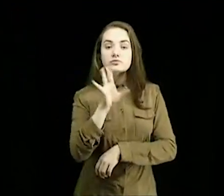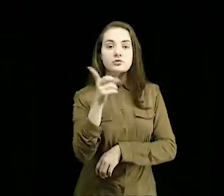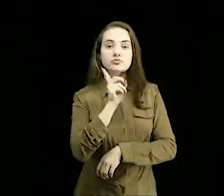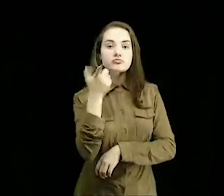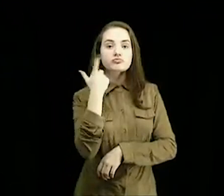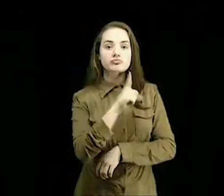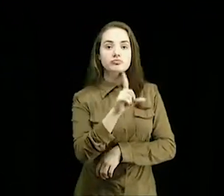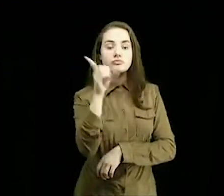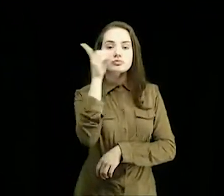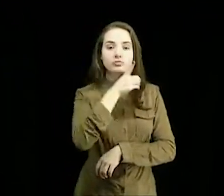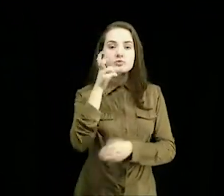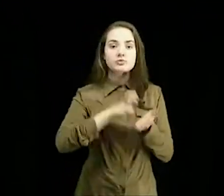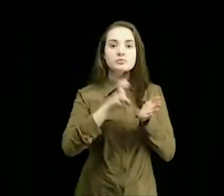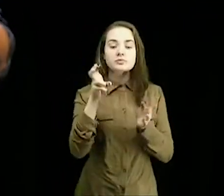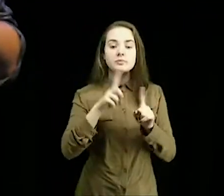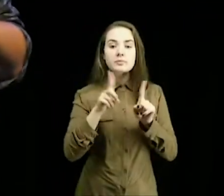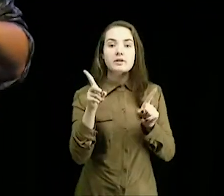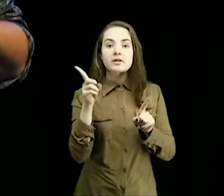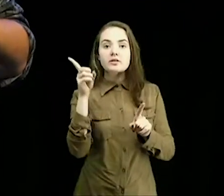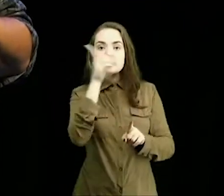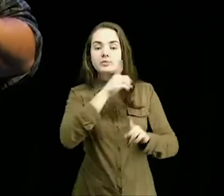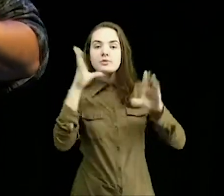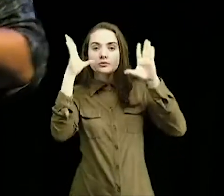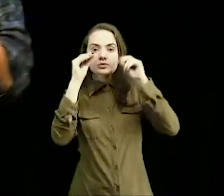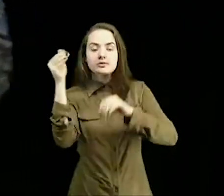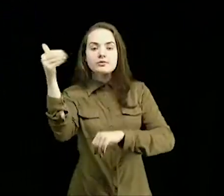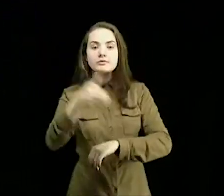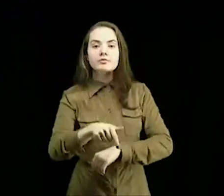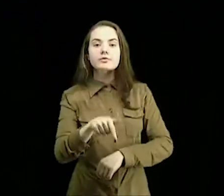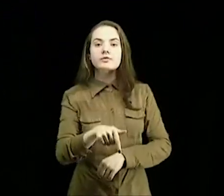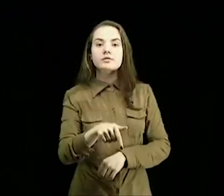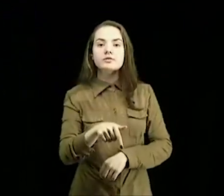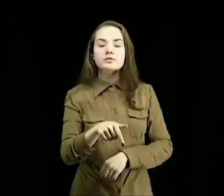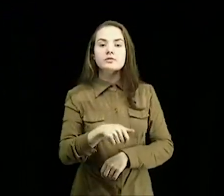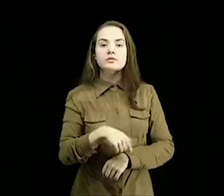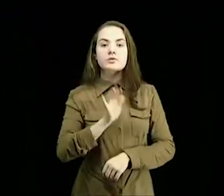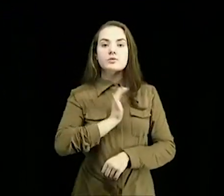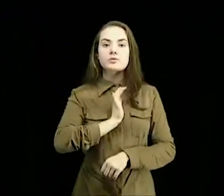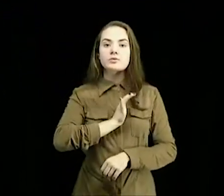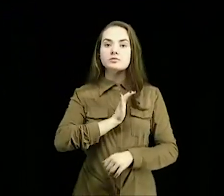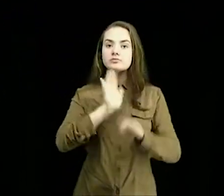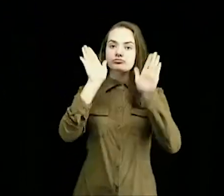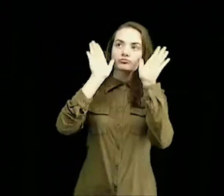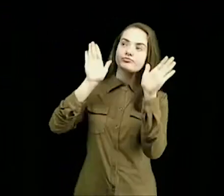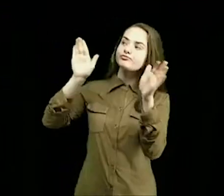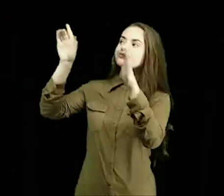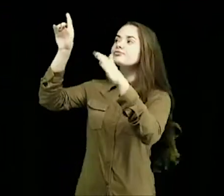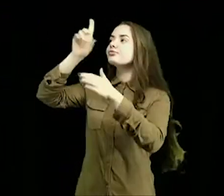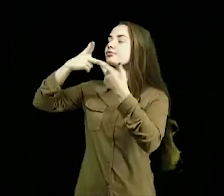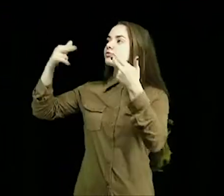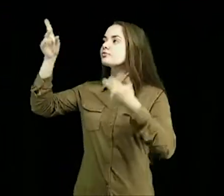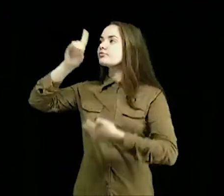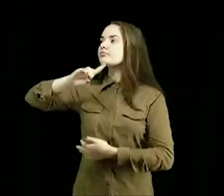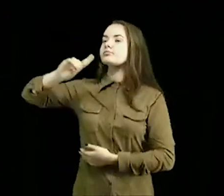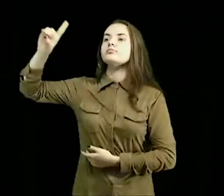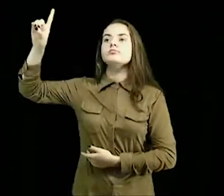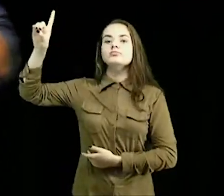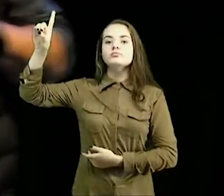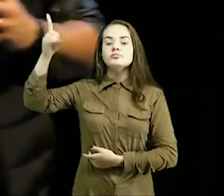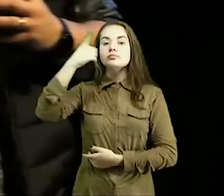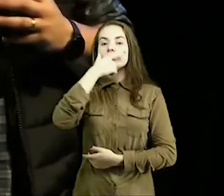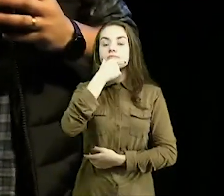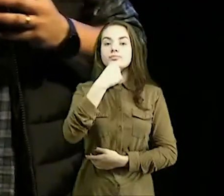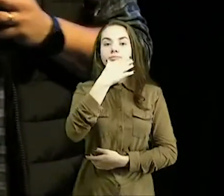meu pai trabalha domingo de manhã, mas todo domingo à noite estou aqui. O coração dele está inclinado às coisas de Deus. Ele é um